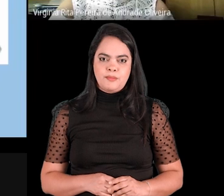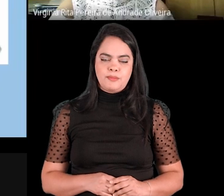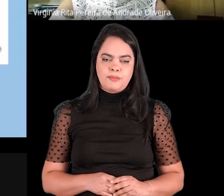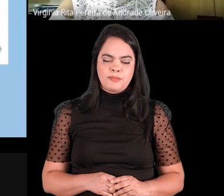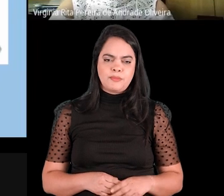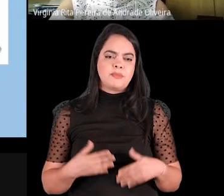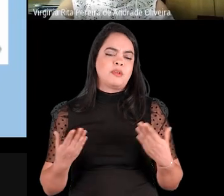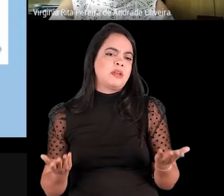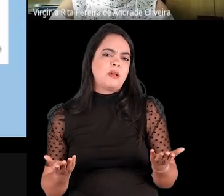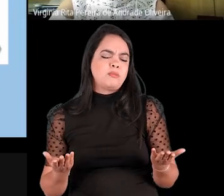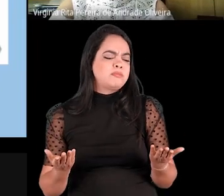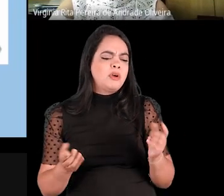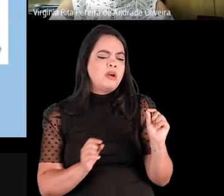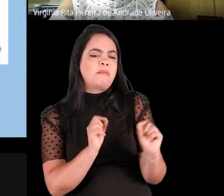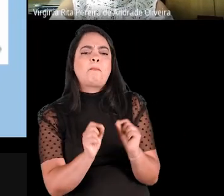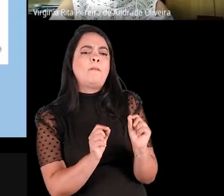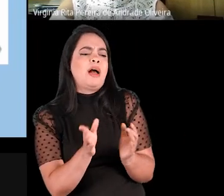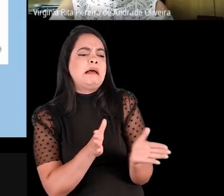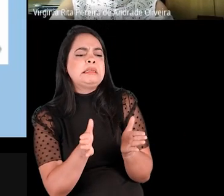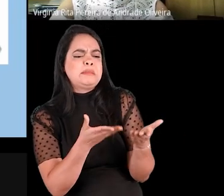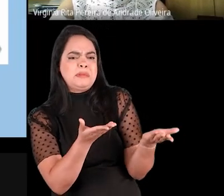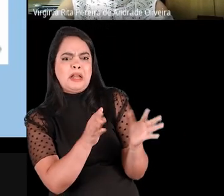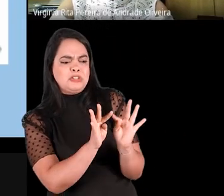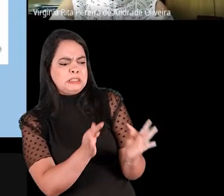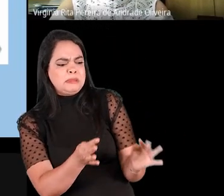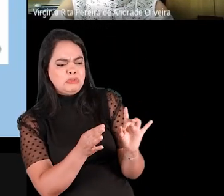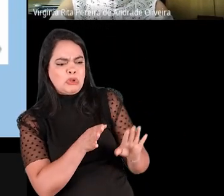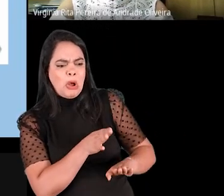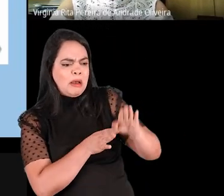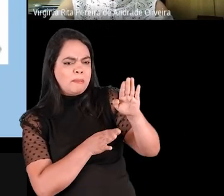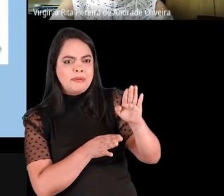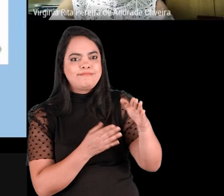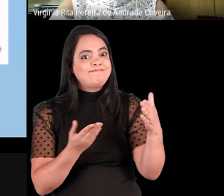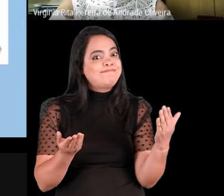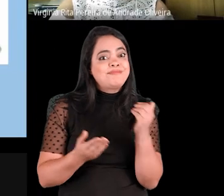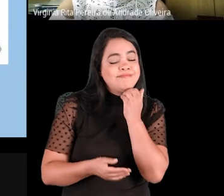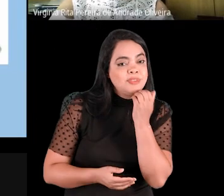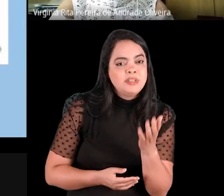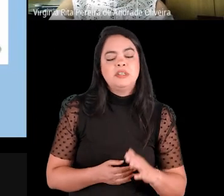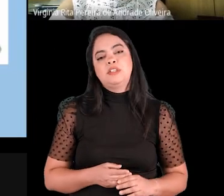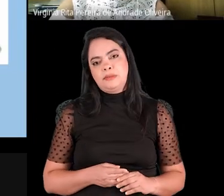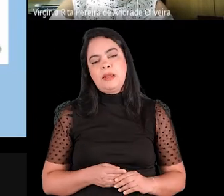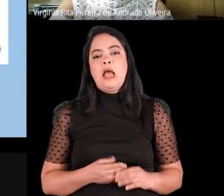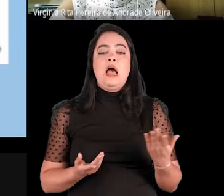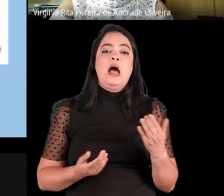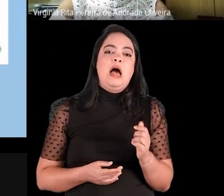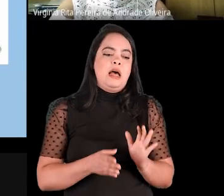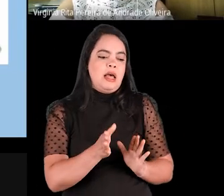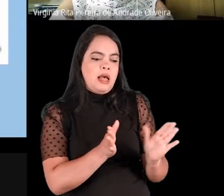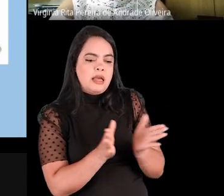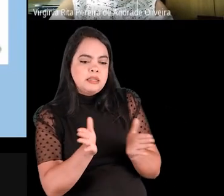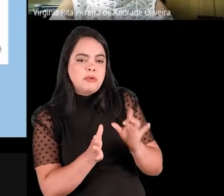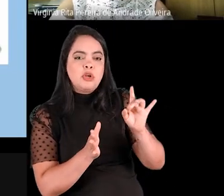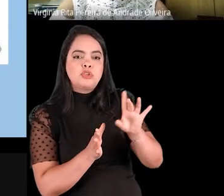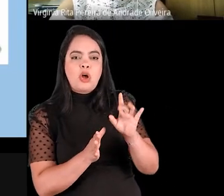Que acessibilidade que é essa? Né? Então, a charge mostra muito bem isso para a gente. Né? É a acessibilidade ali, só o